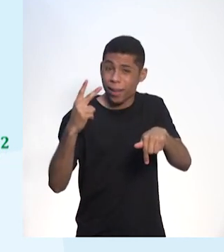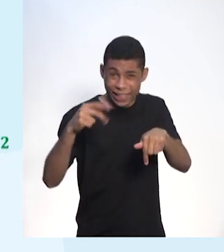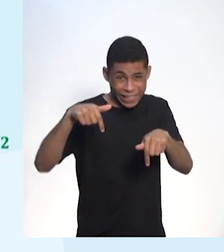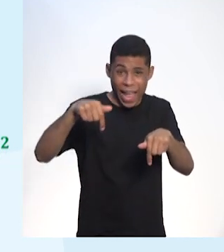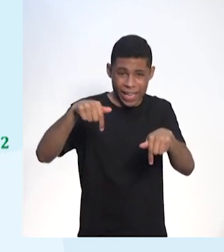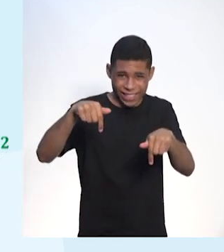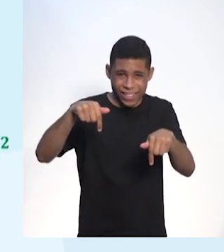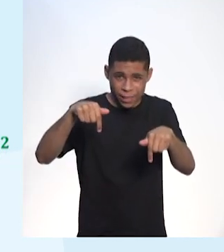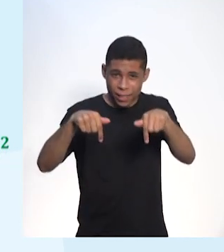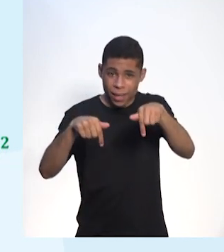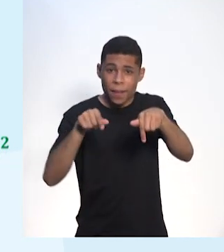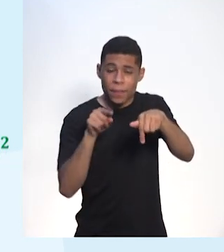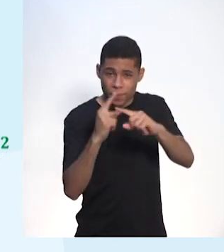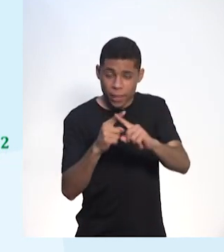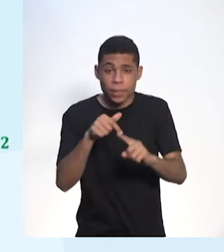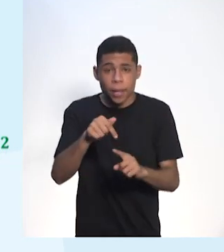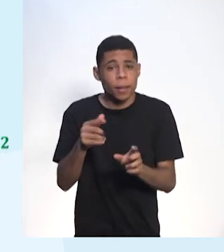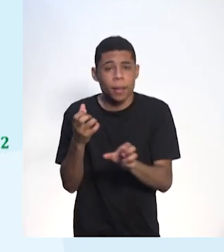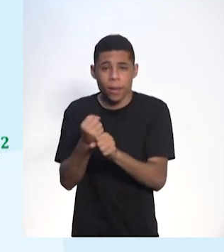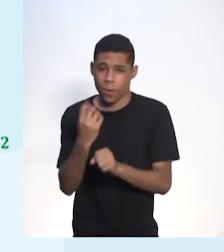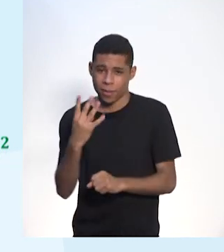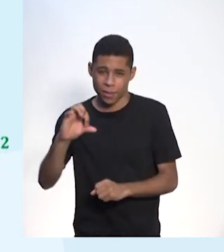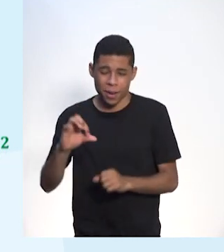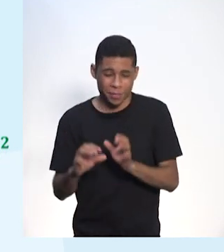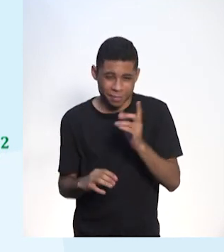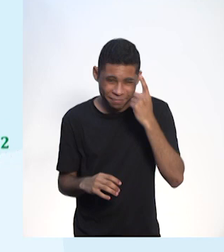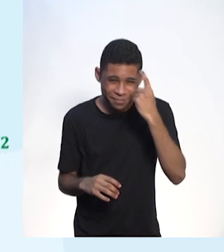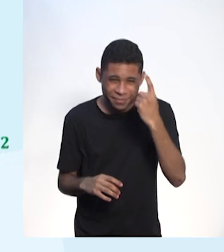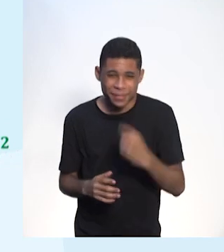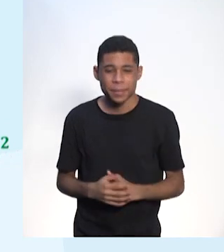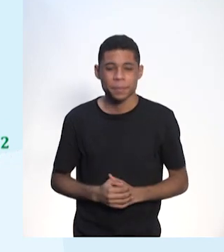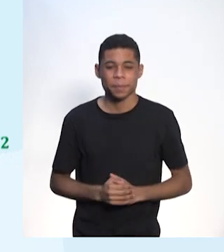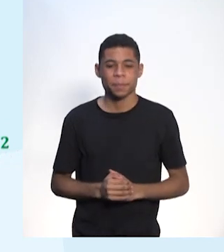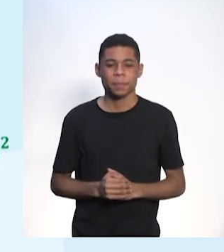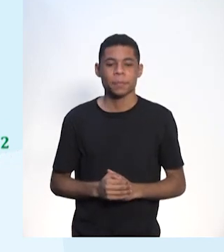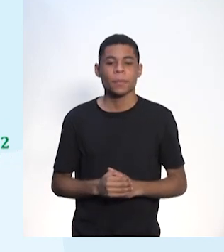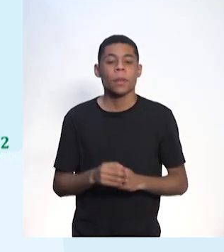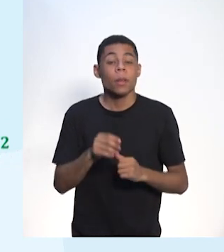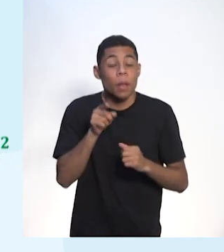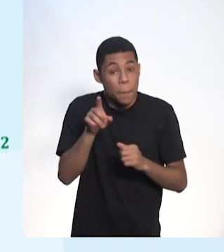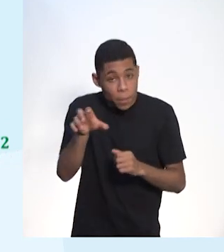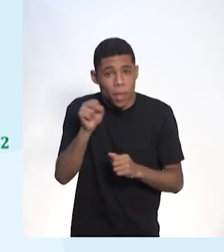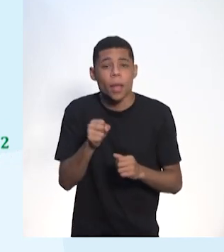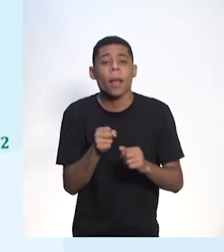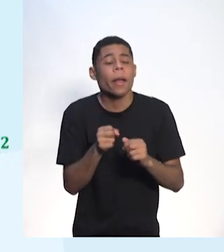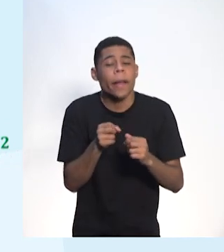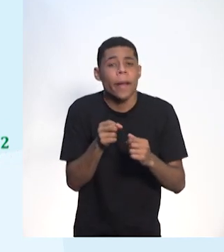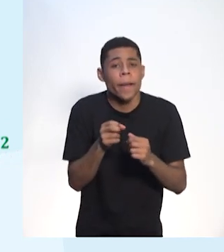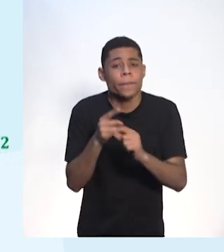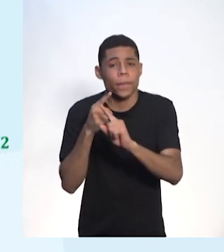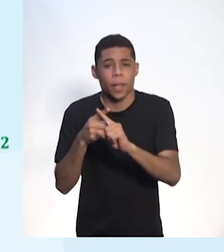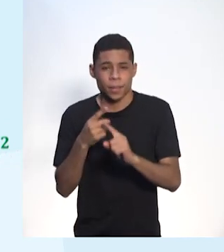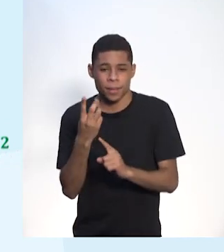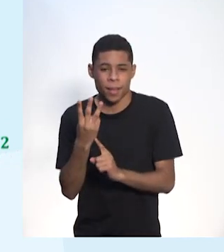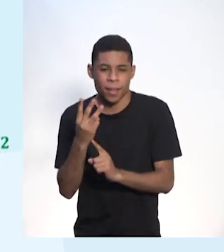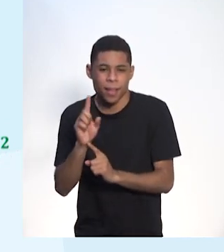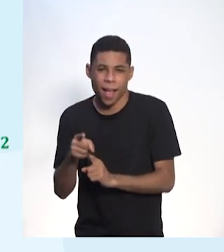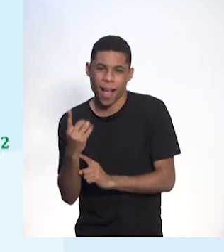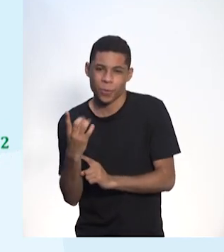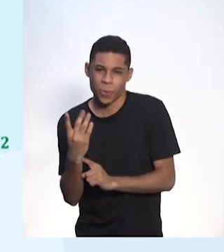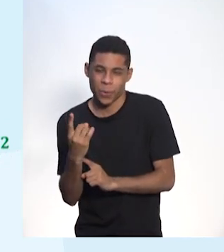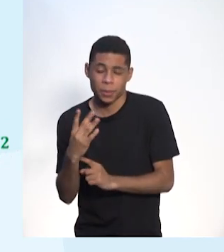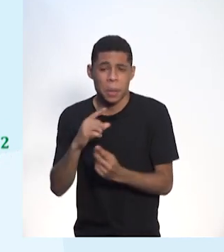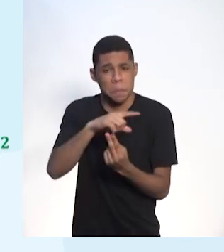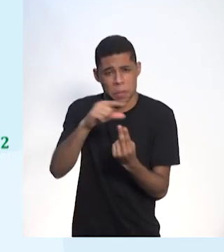pelo 3,14, tá bom? O seu professor aí, ele pode mandar exercícios para vocês admitindo o π como sendo